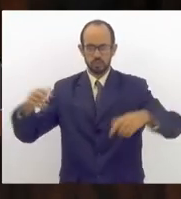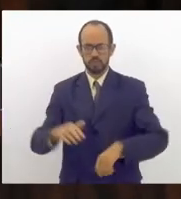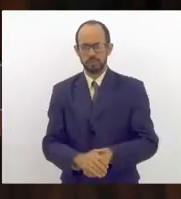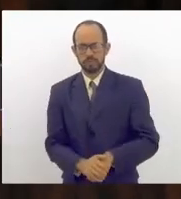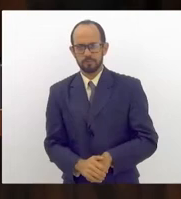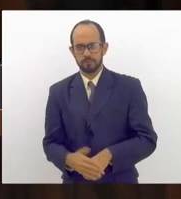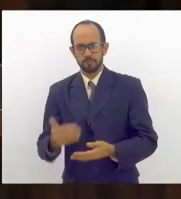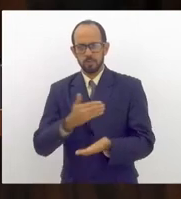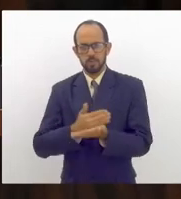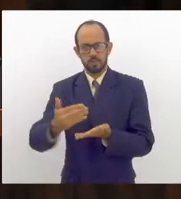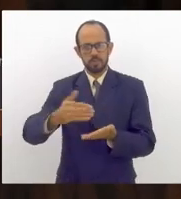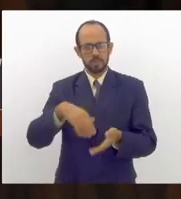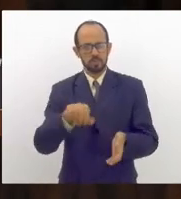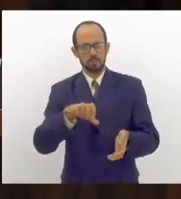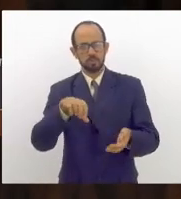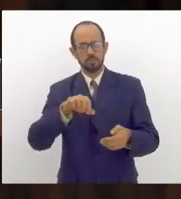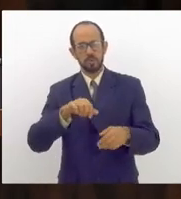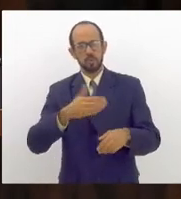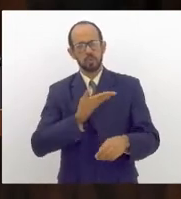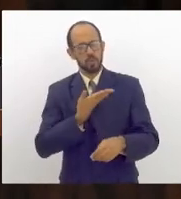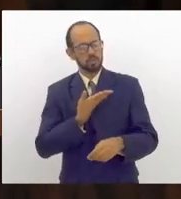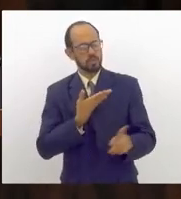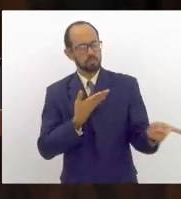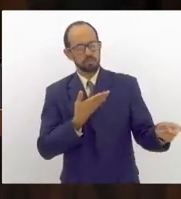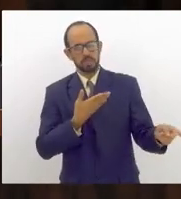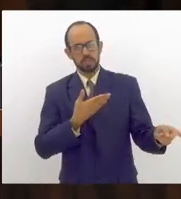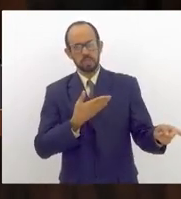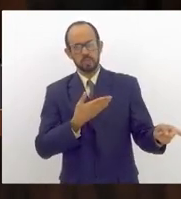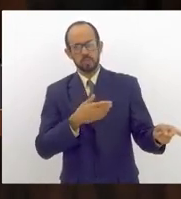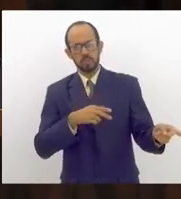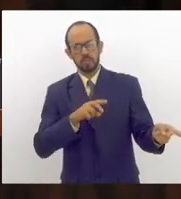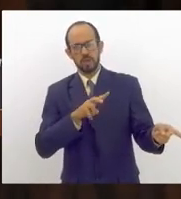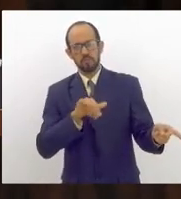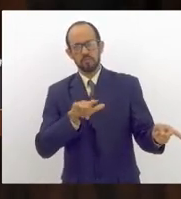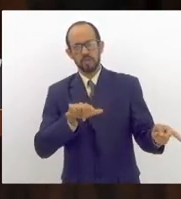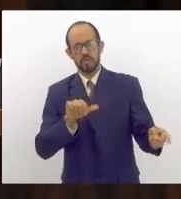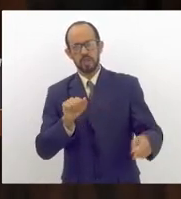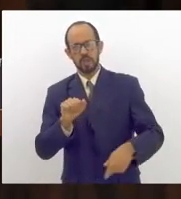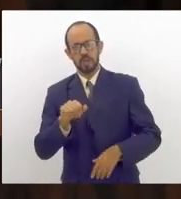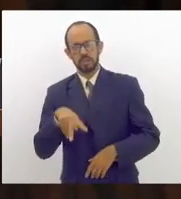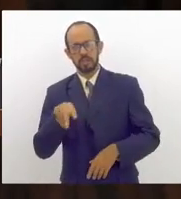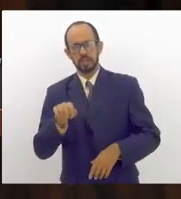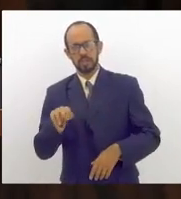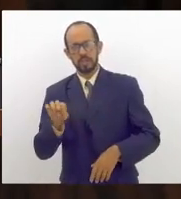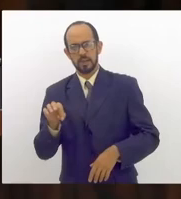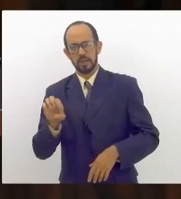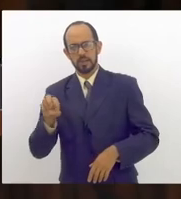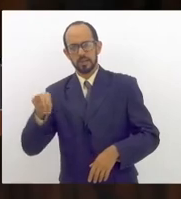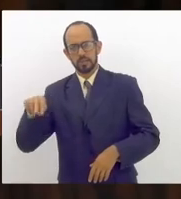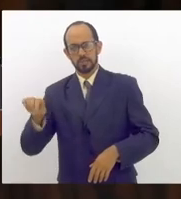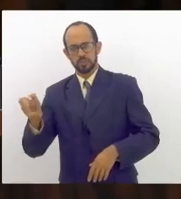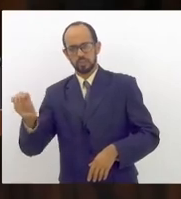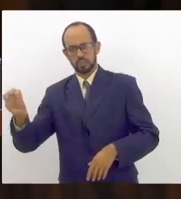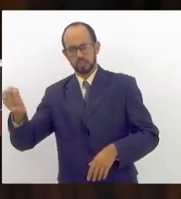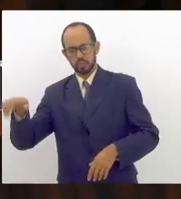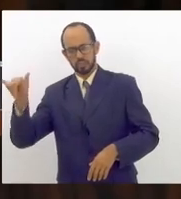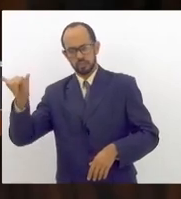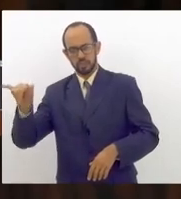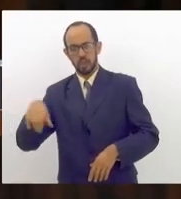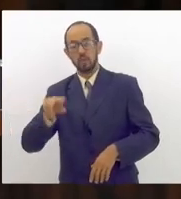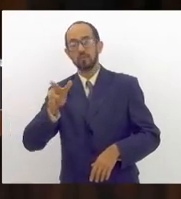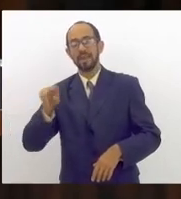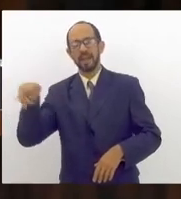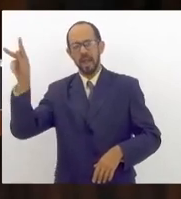iniciando a fala pelo nosso companheiro ali da Vila Kennedy da nossa famosa VK Raimundo carrapa